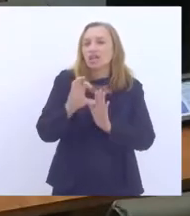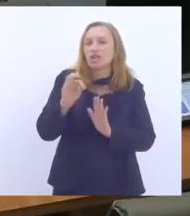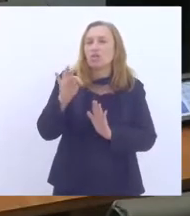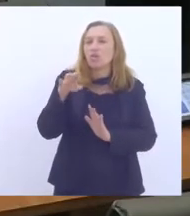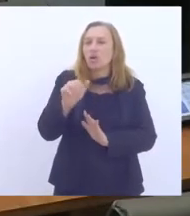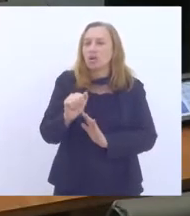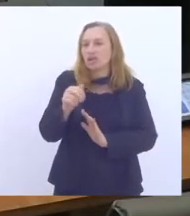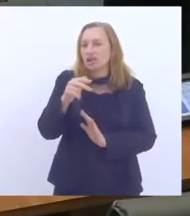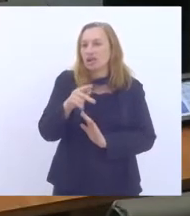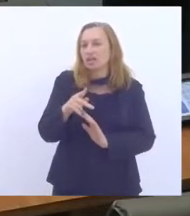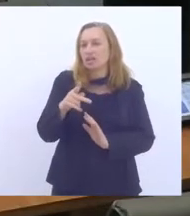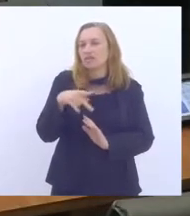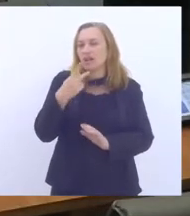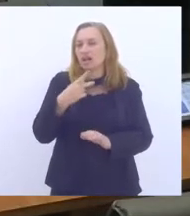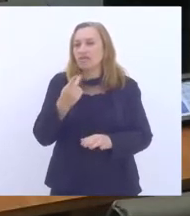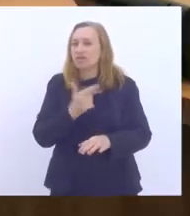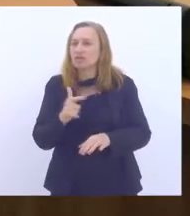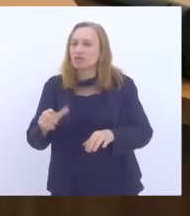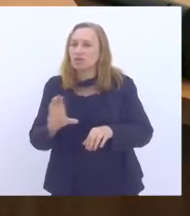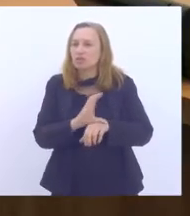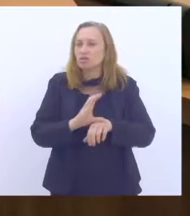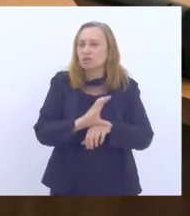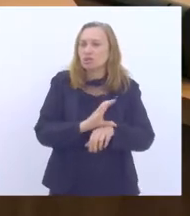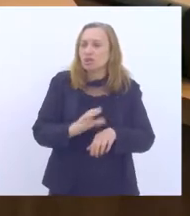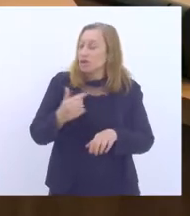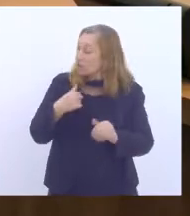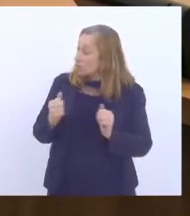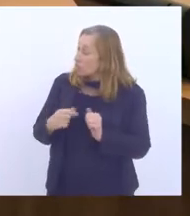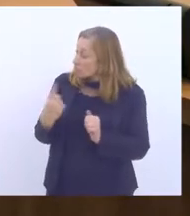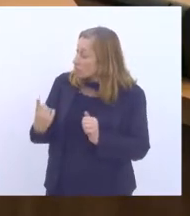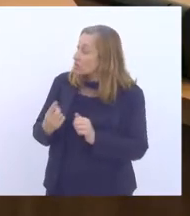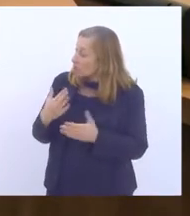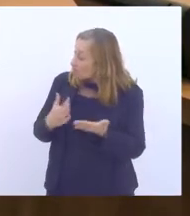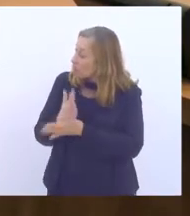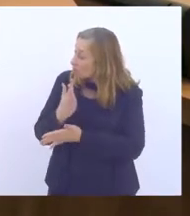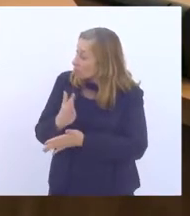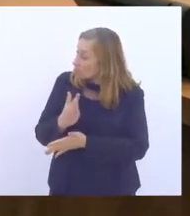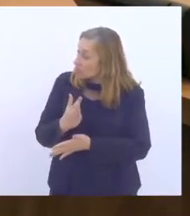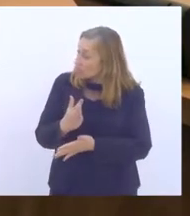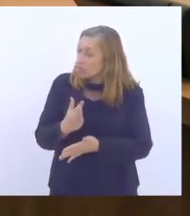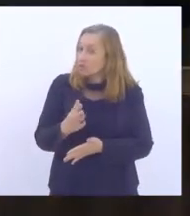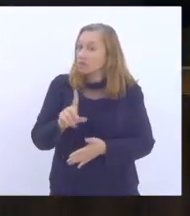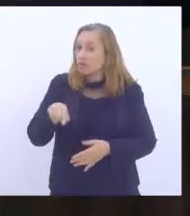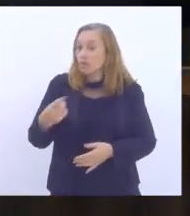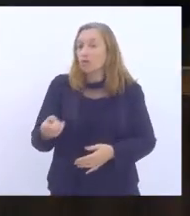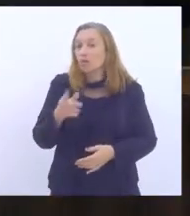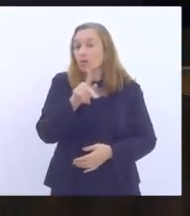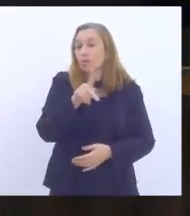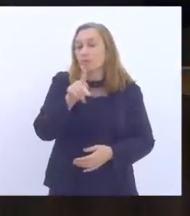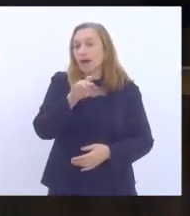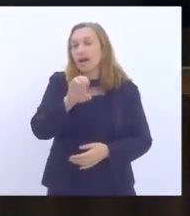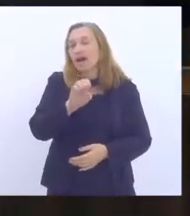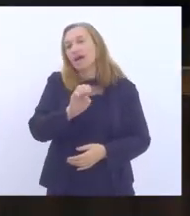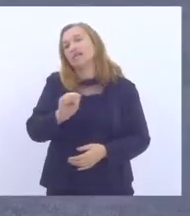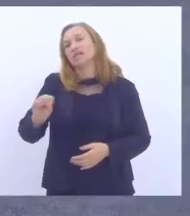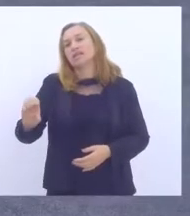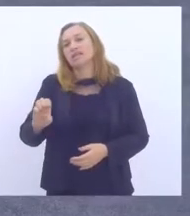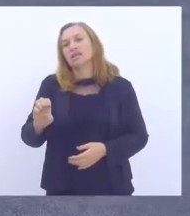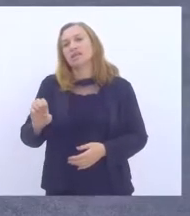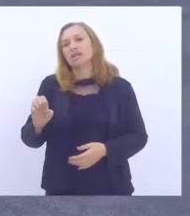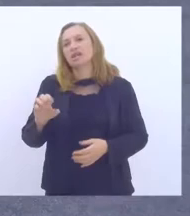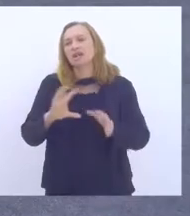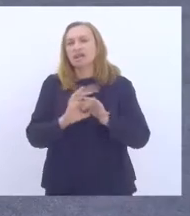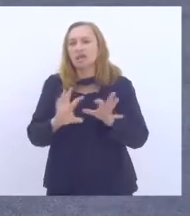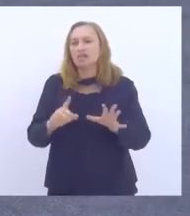falava que era Incondicional depois aprovamos você foi que eu tô junto comigo com Chico Alencar mas eu vá que livre o passe livre nós aprovamos aqui o nepotismo